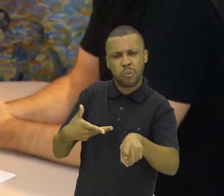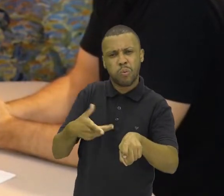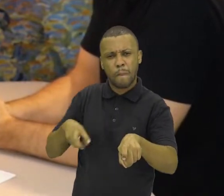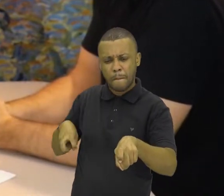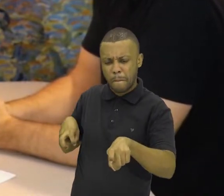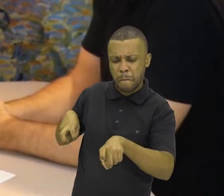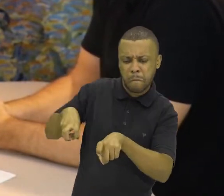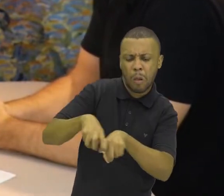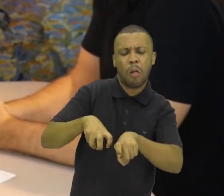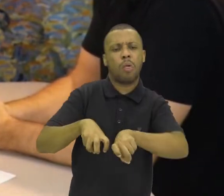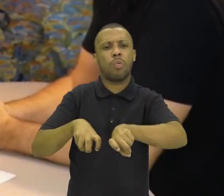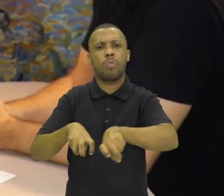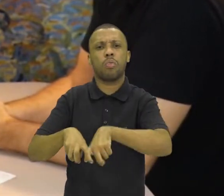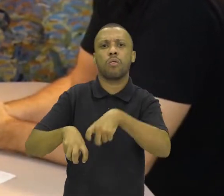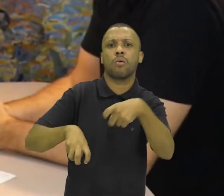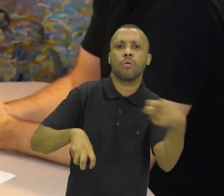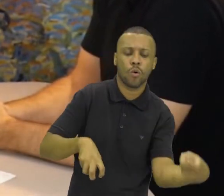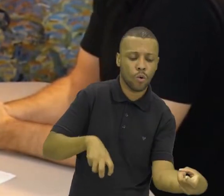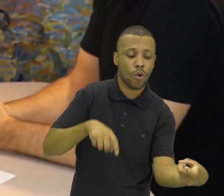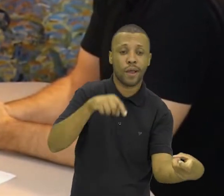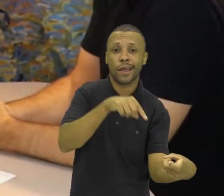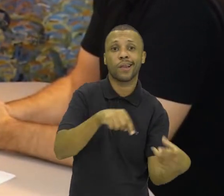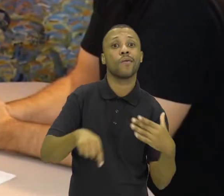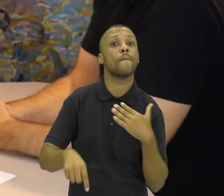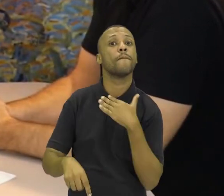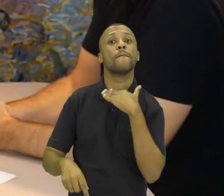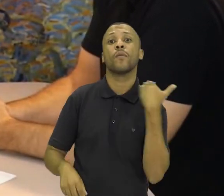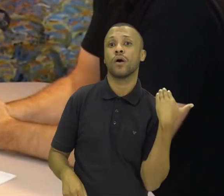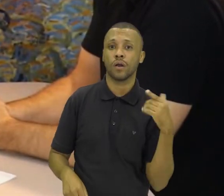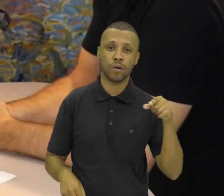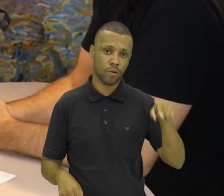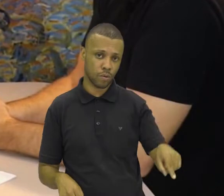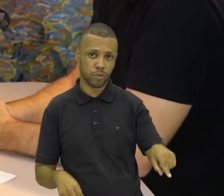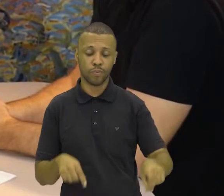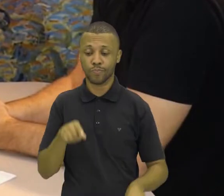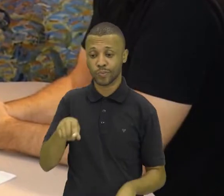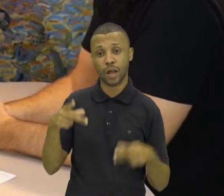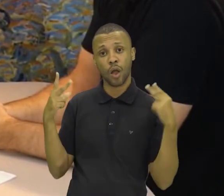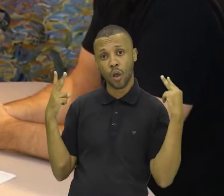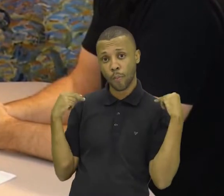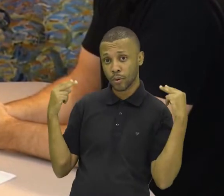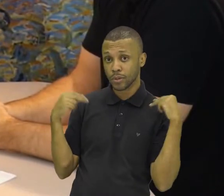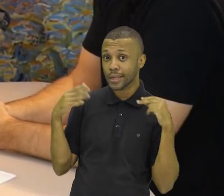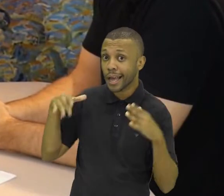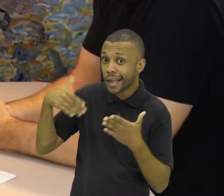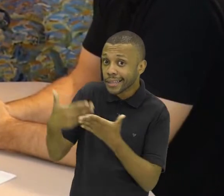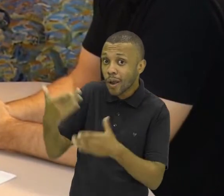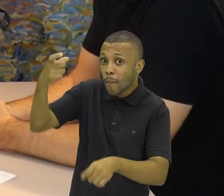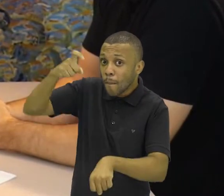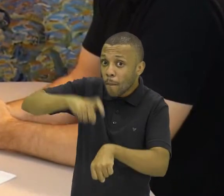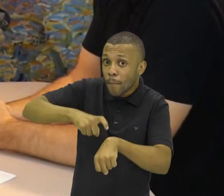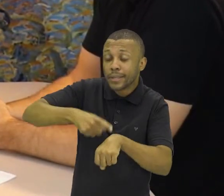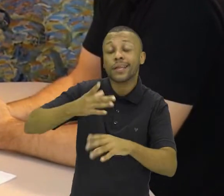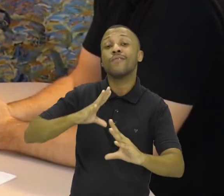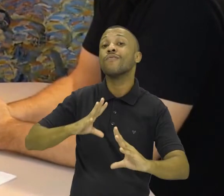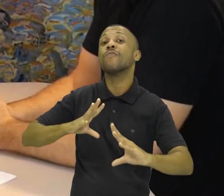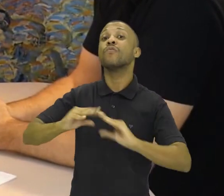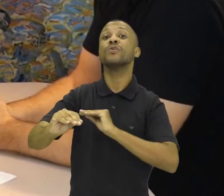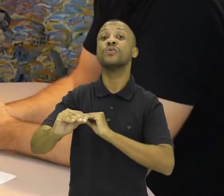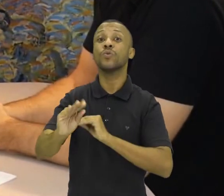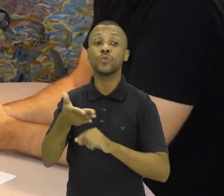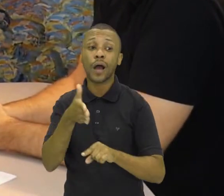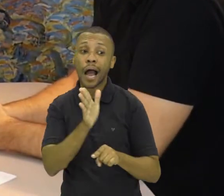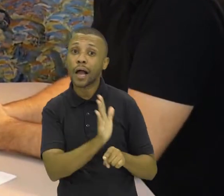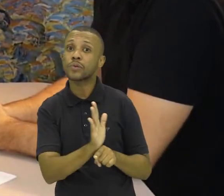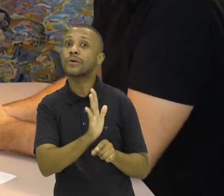atropelou motociclista, o motociclista faleceu. Tá? E o motorista, pelo menos até a hora que eu vi essa